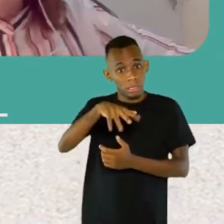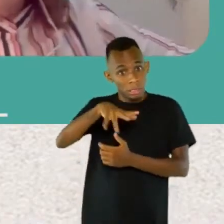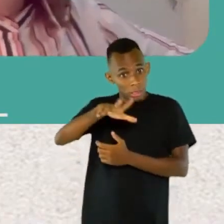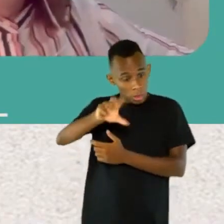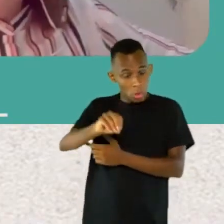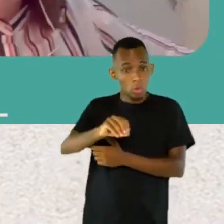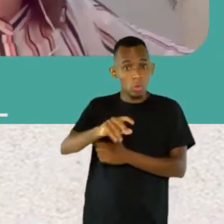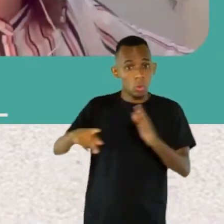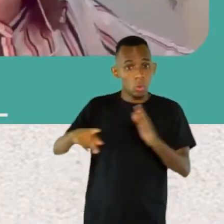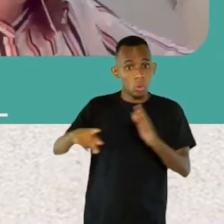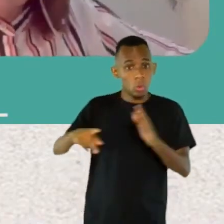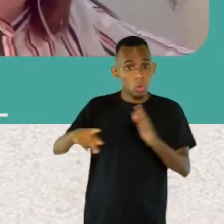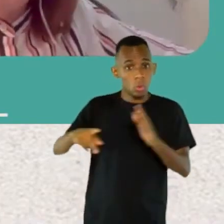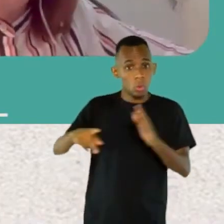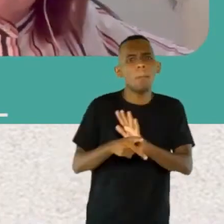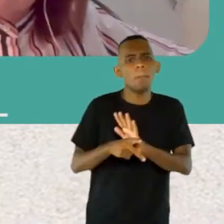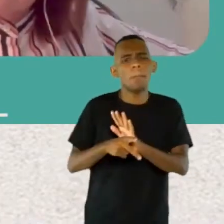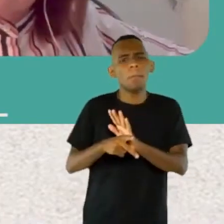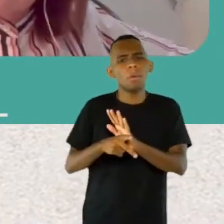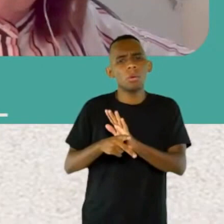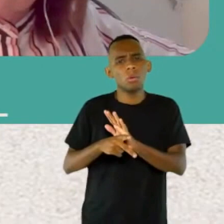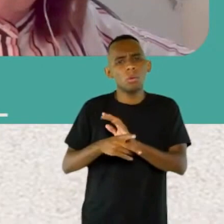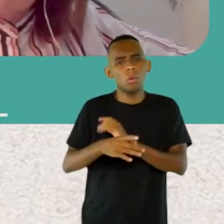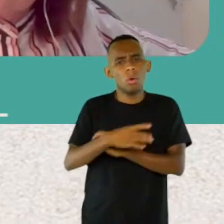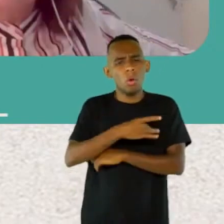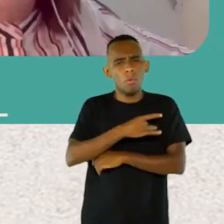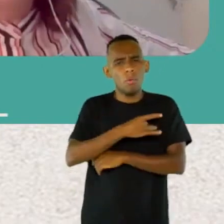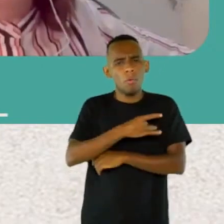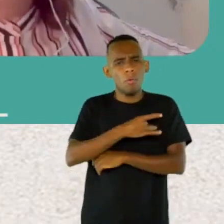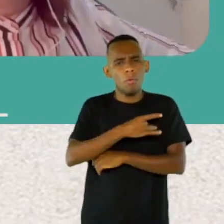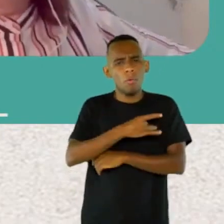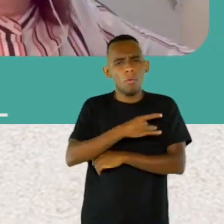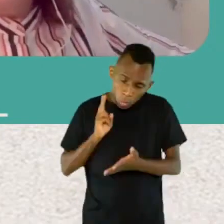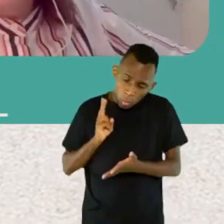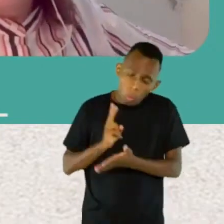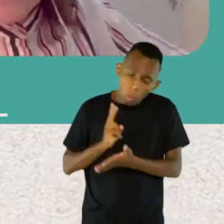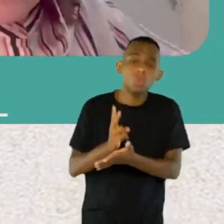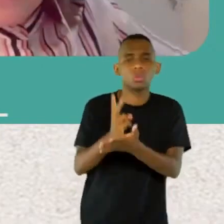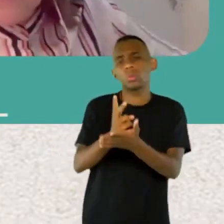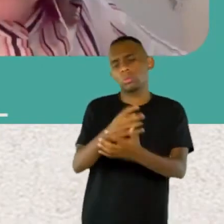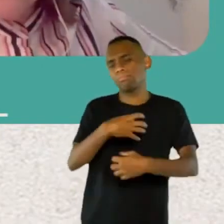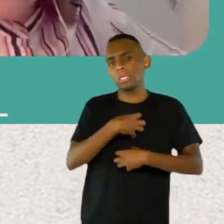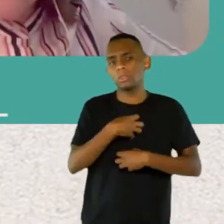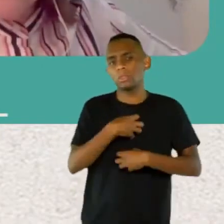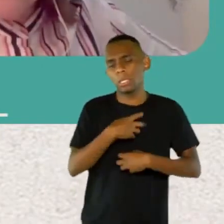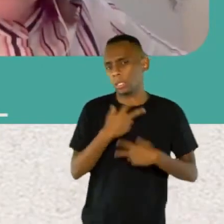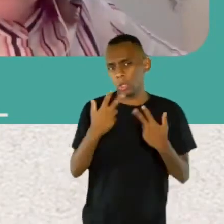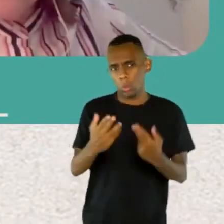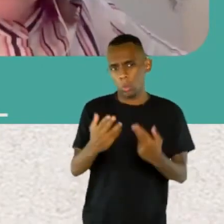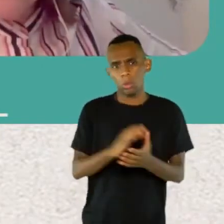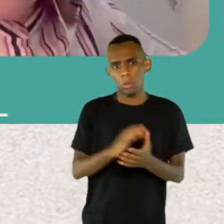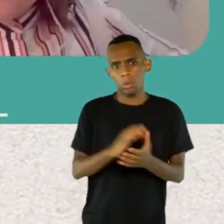voluntário não anula a situação de exílio, sabe? A gente está exilado, né?